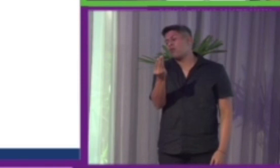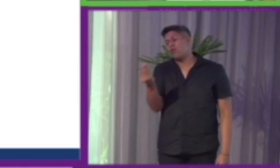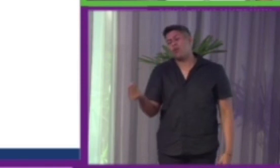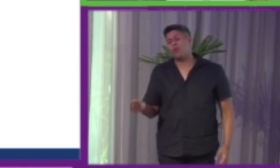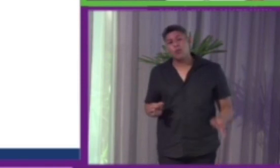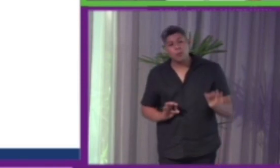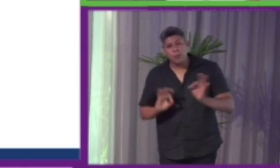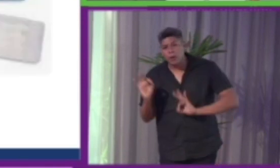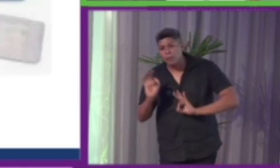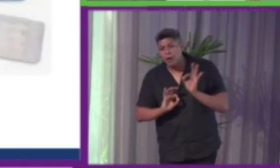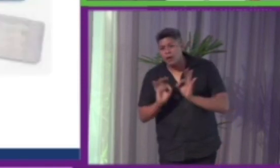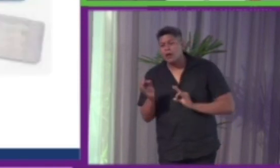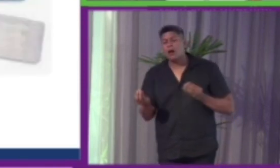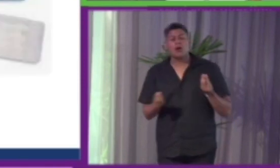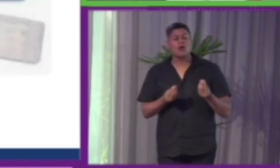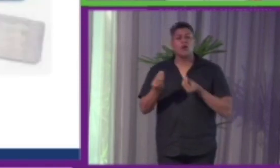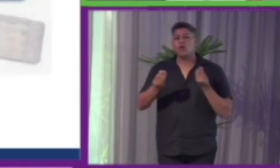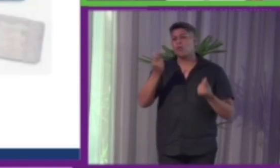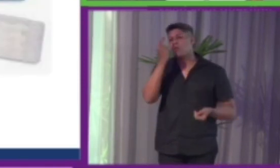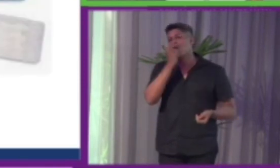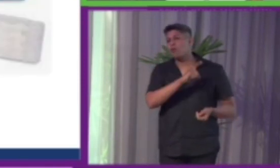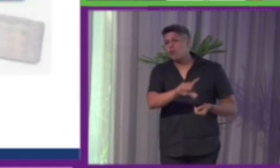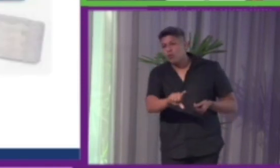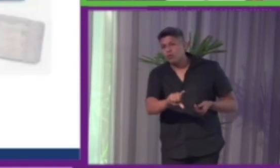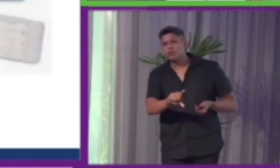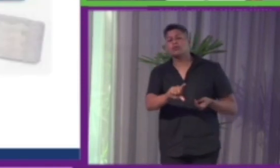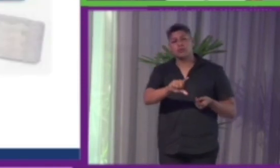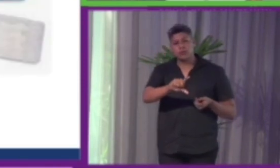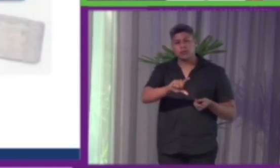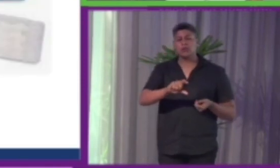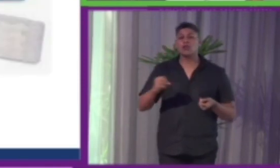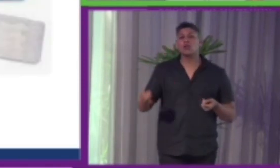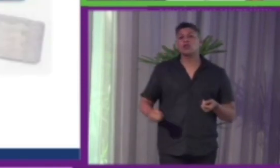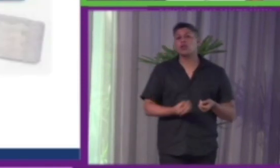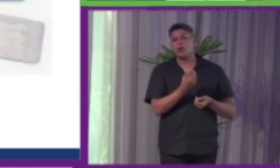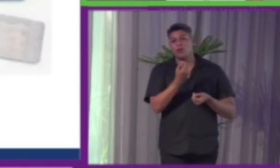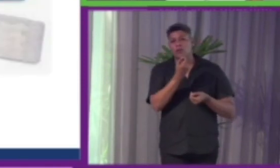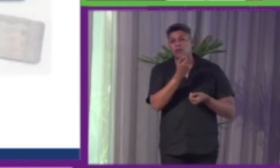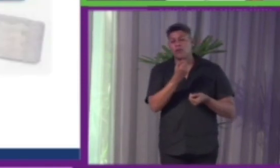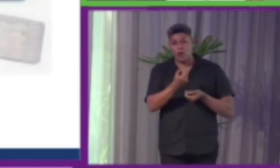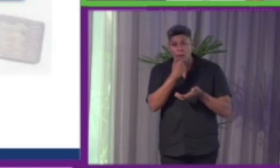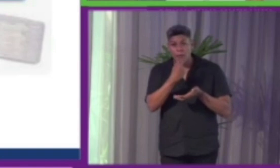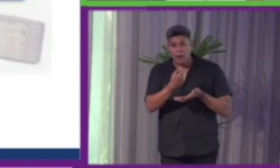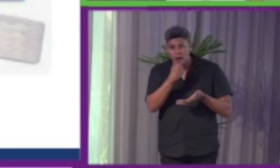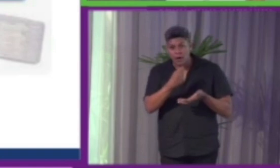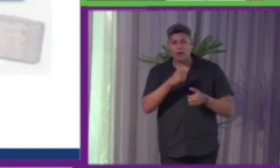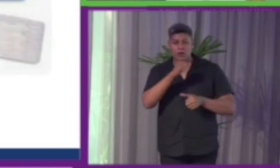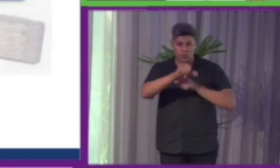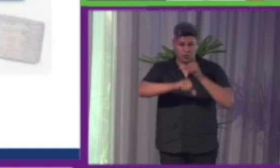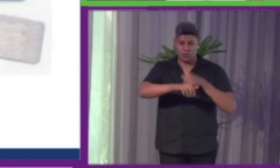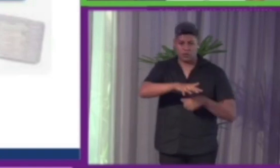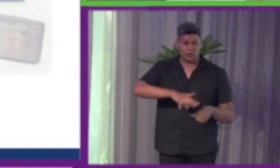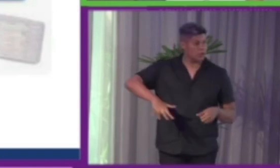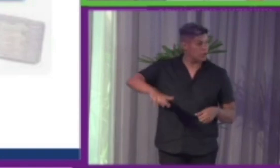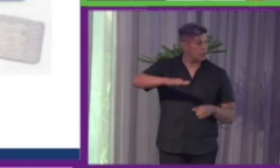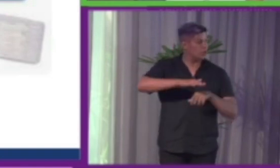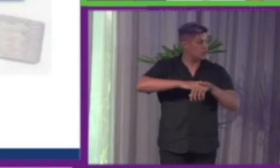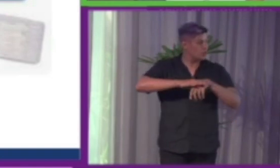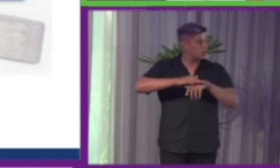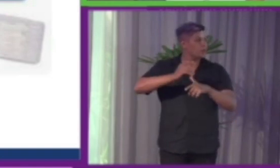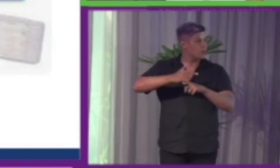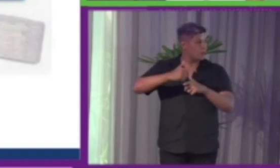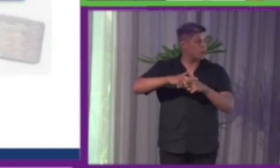preparar e como é que a gente ia conseguir incorporar esses novos tratamentos e mudar o cenário dessa doença tão problemática que a gente tem, como o Vicky